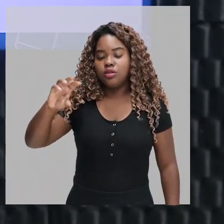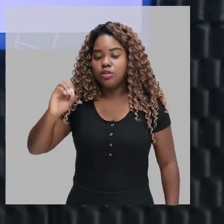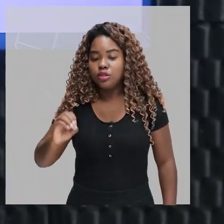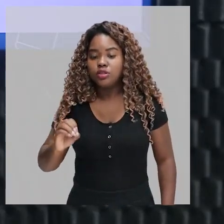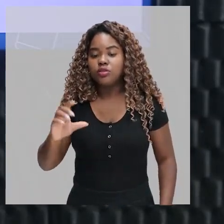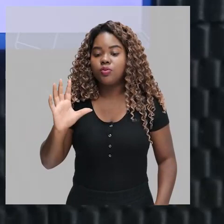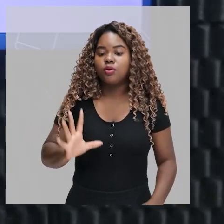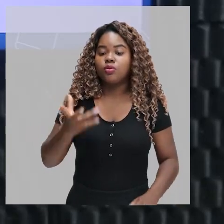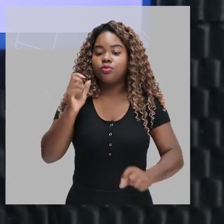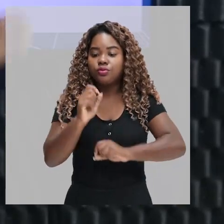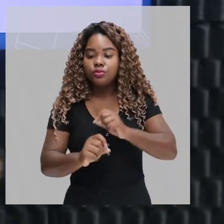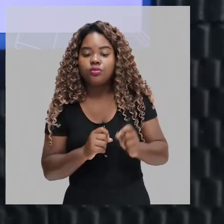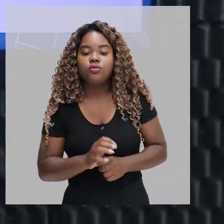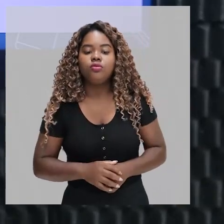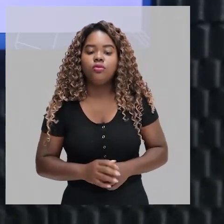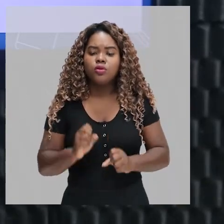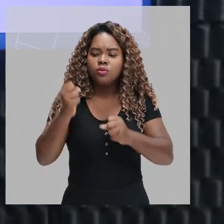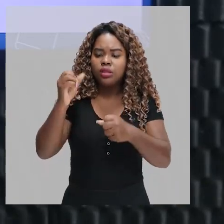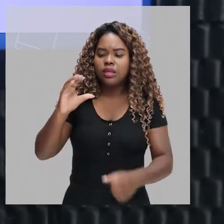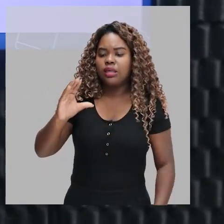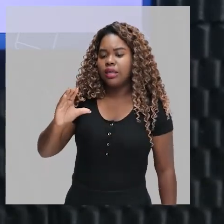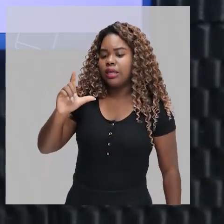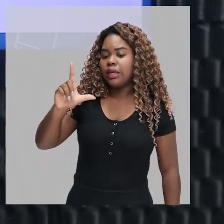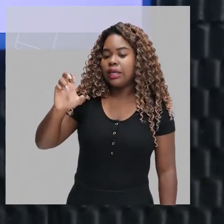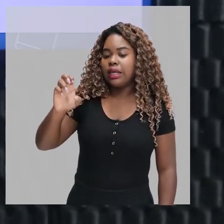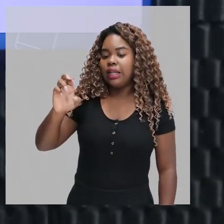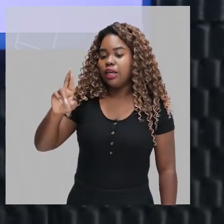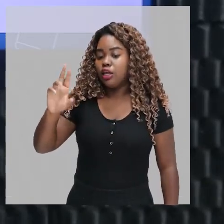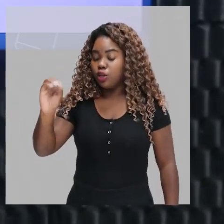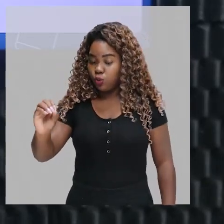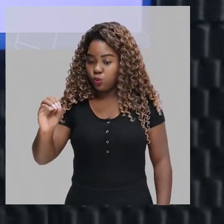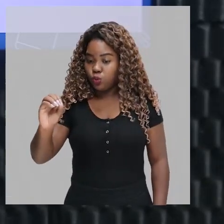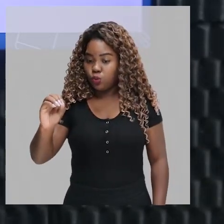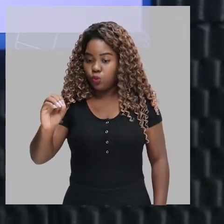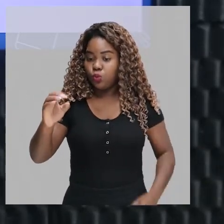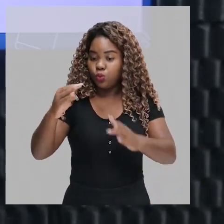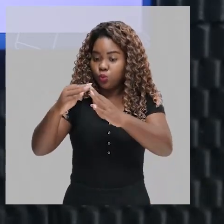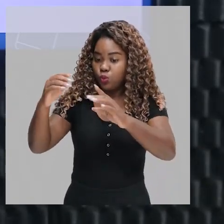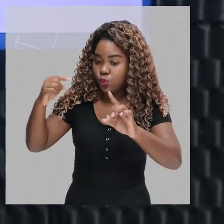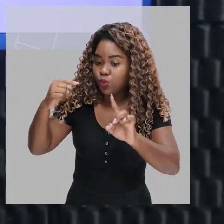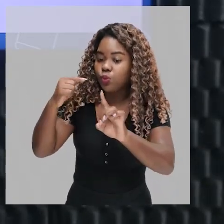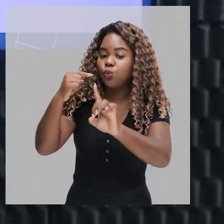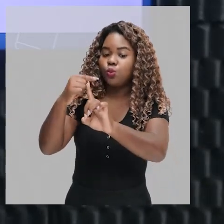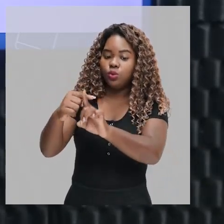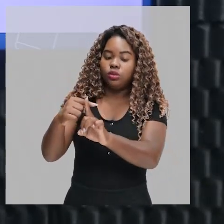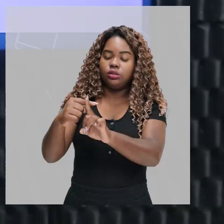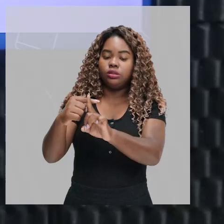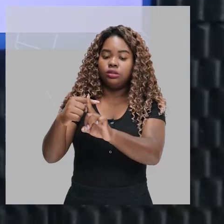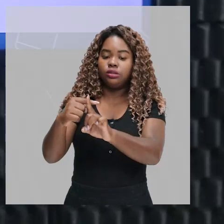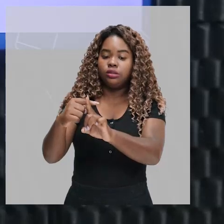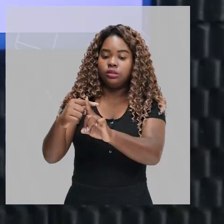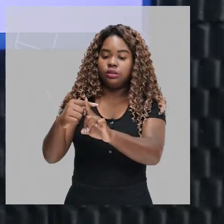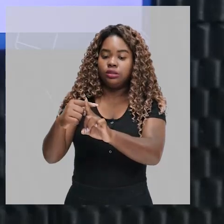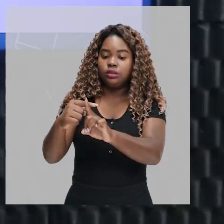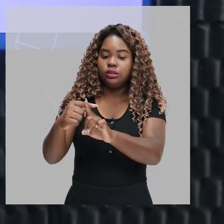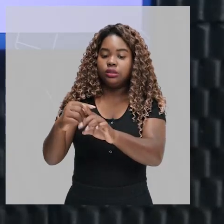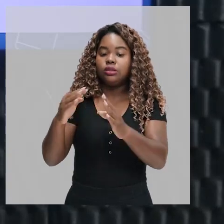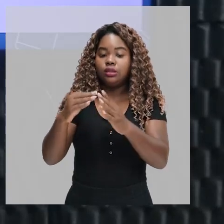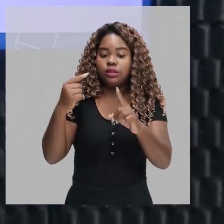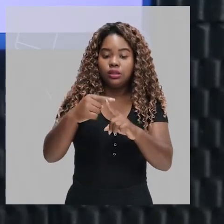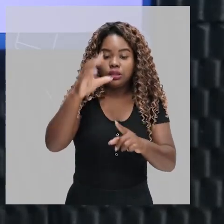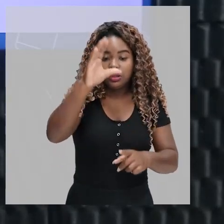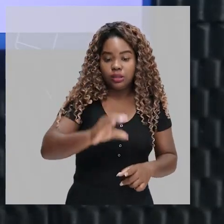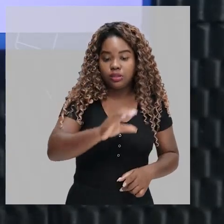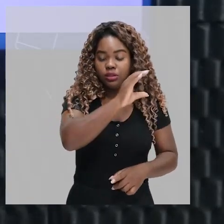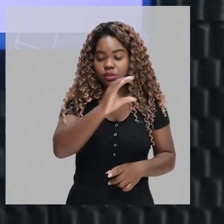naquela época o poder clerical quer dizer o poder do clero poder da igreja então Igreja Católica